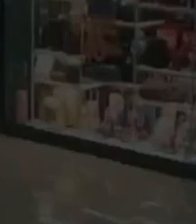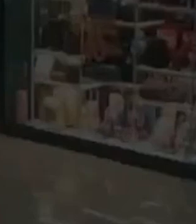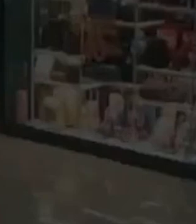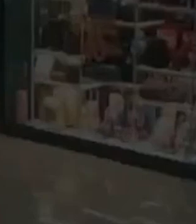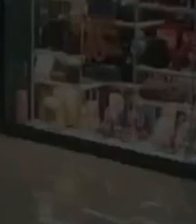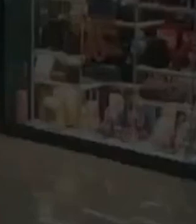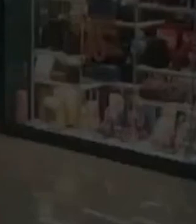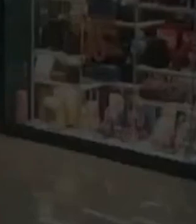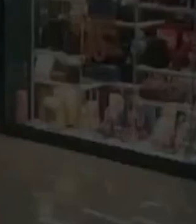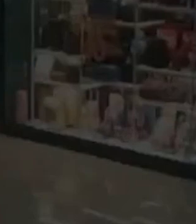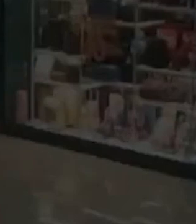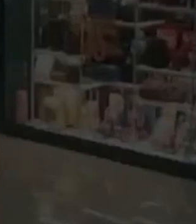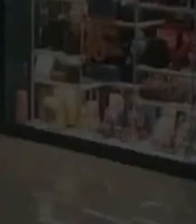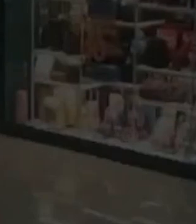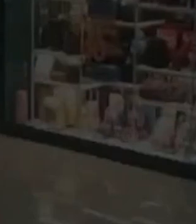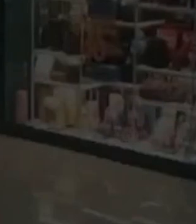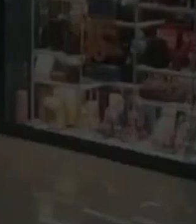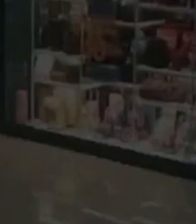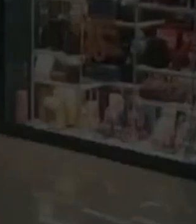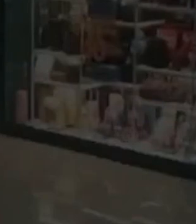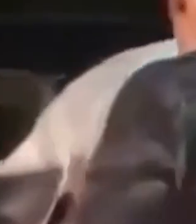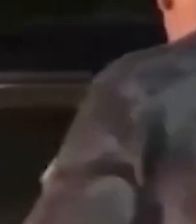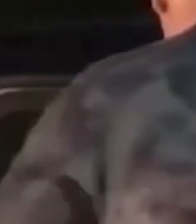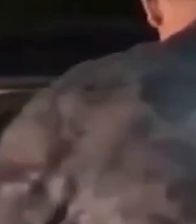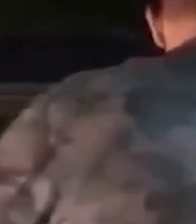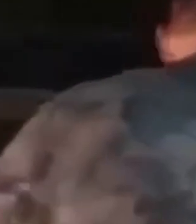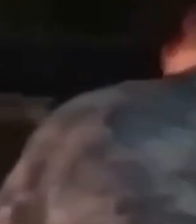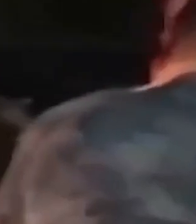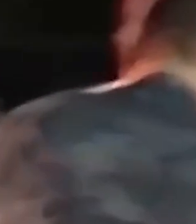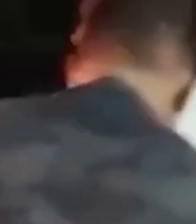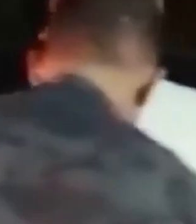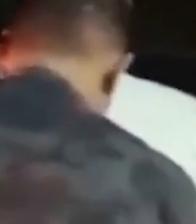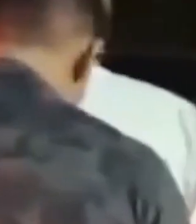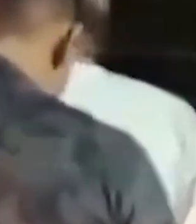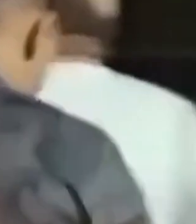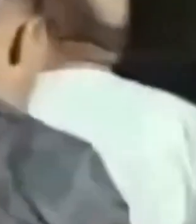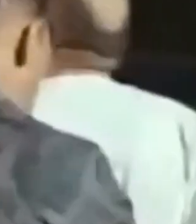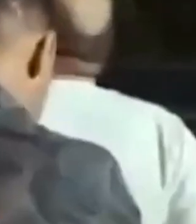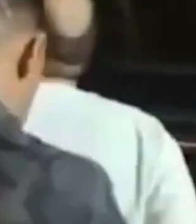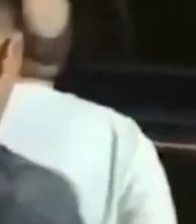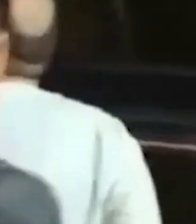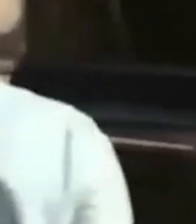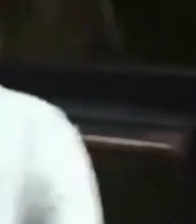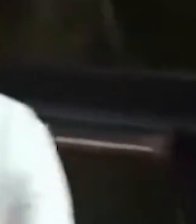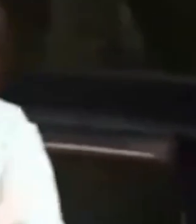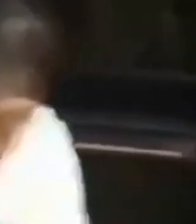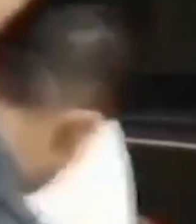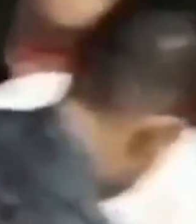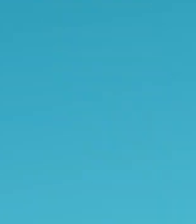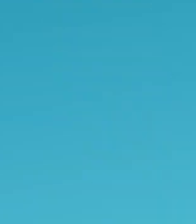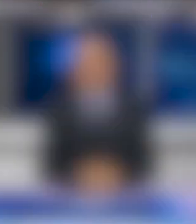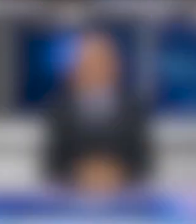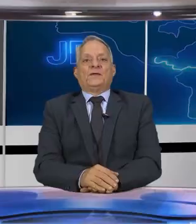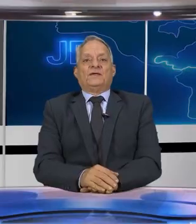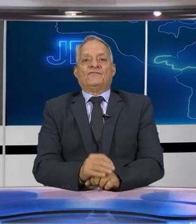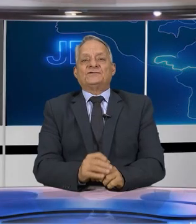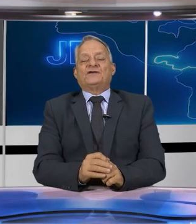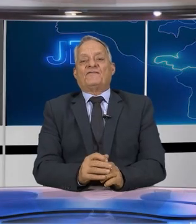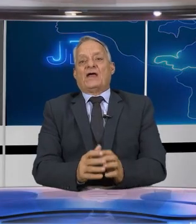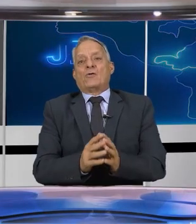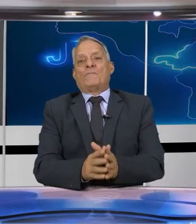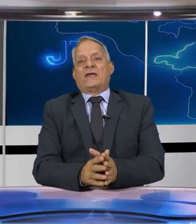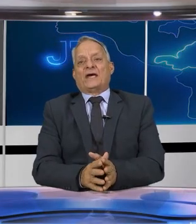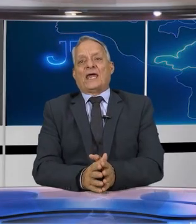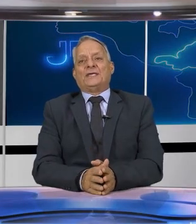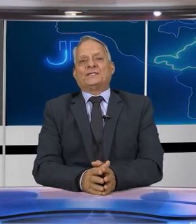perícia confirma que o corpo encontrado concretado é a da advogada Anique Erdi. E você